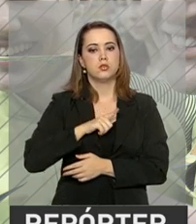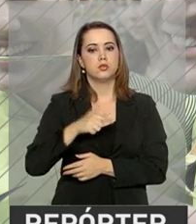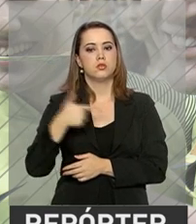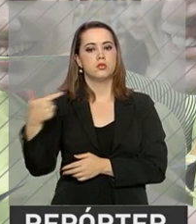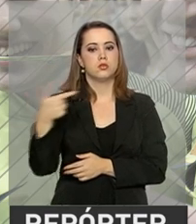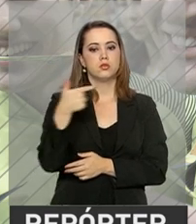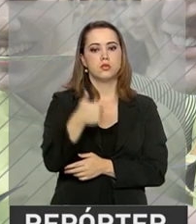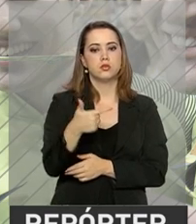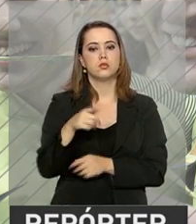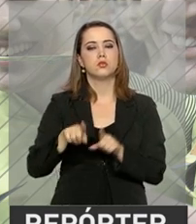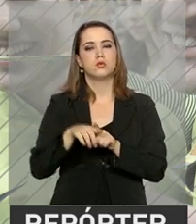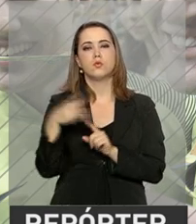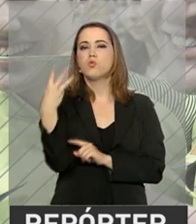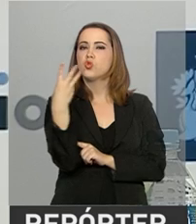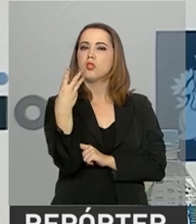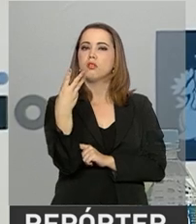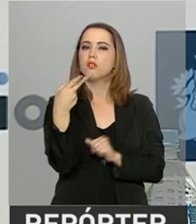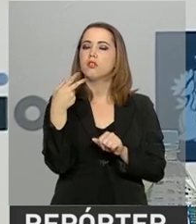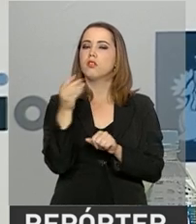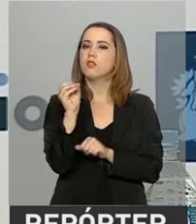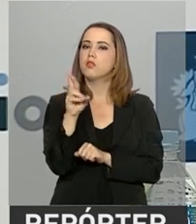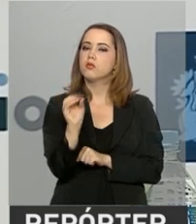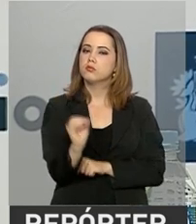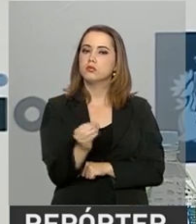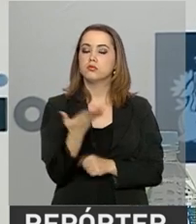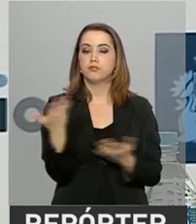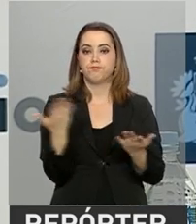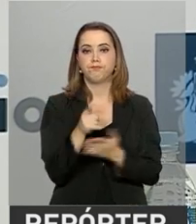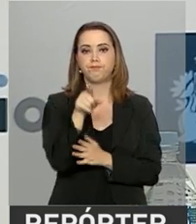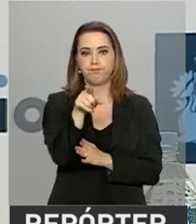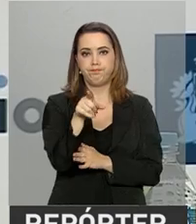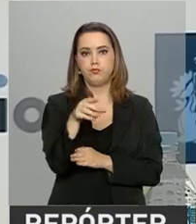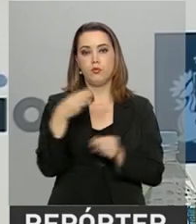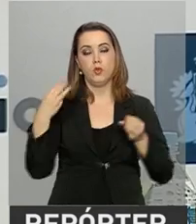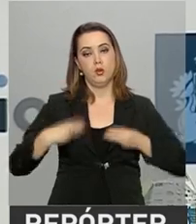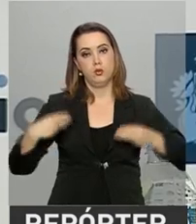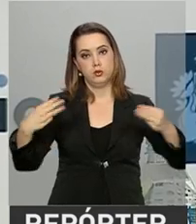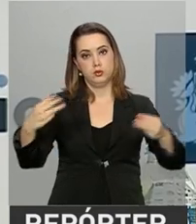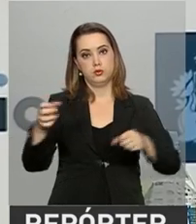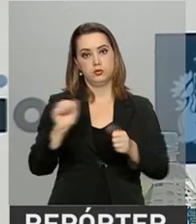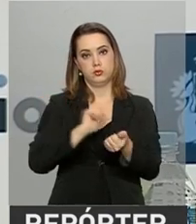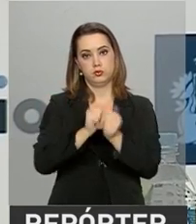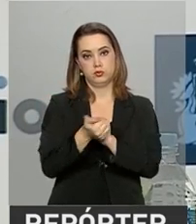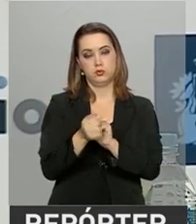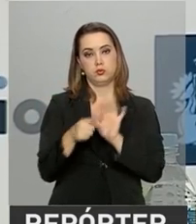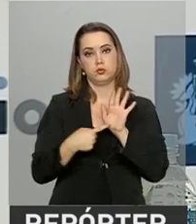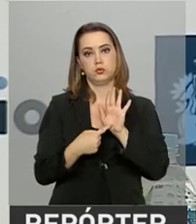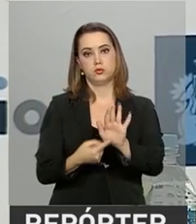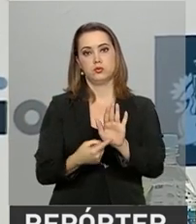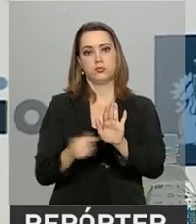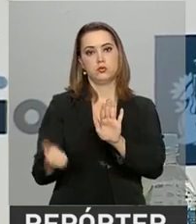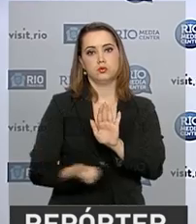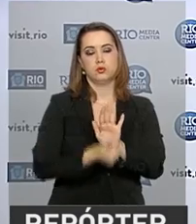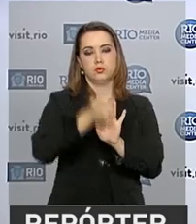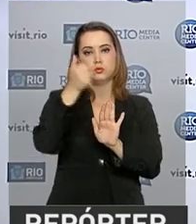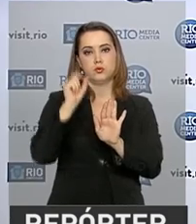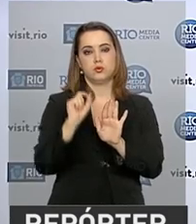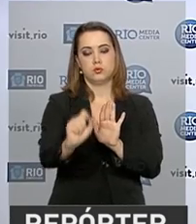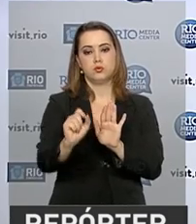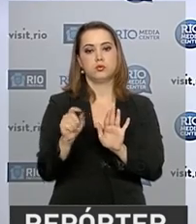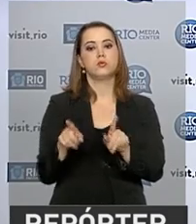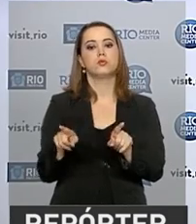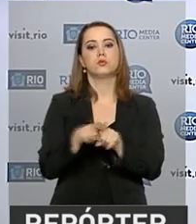5 de prata e 9 de bronze. Para o ministro do Esporte, o resultado reflete o maior incentivo do governo federal